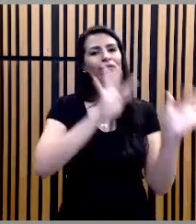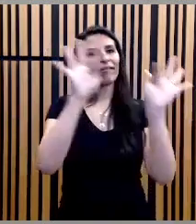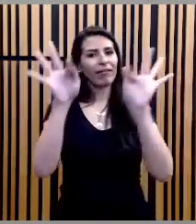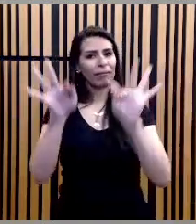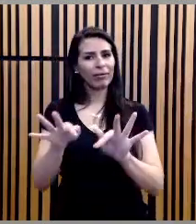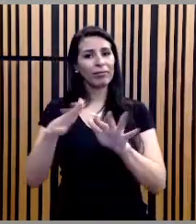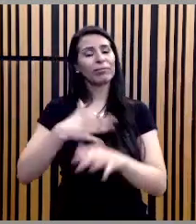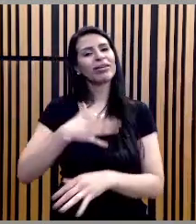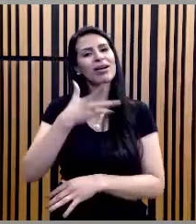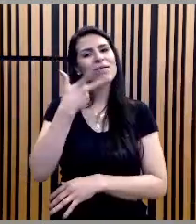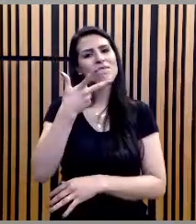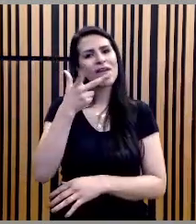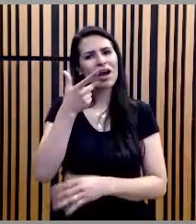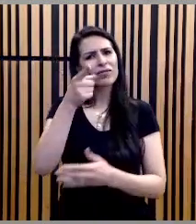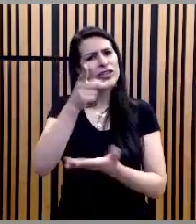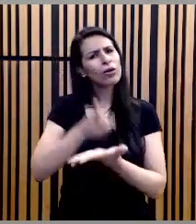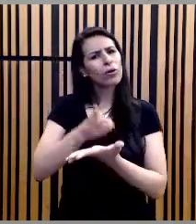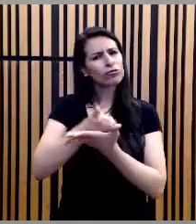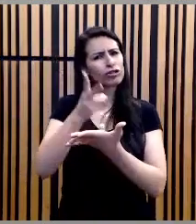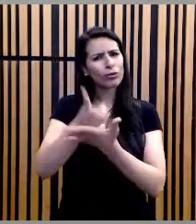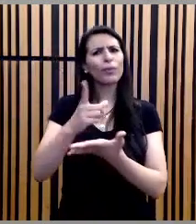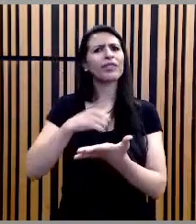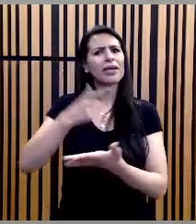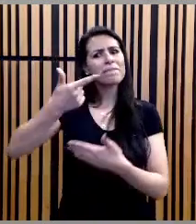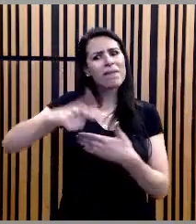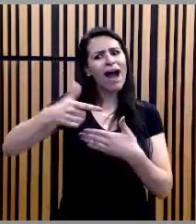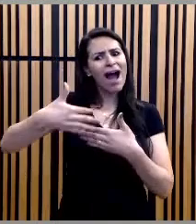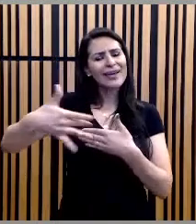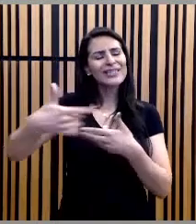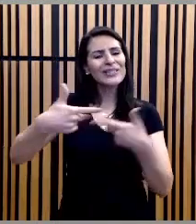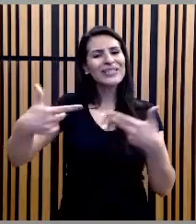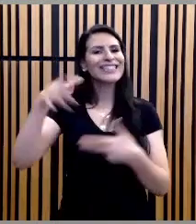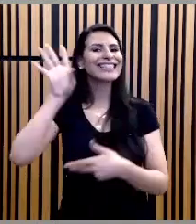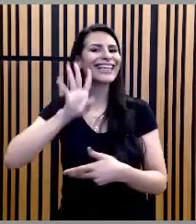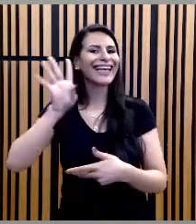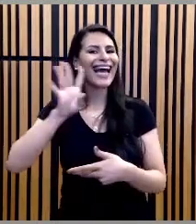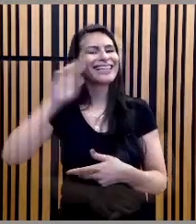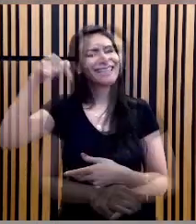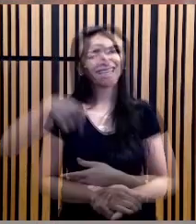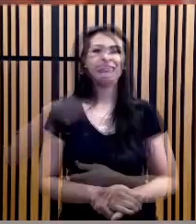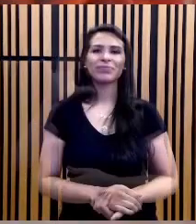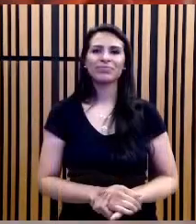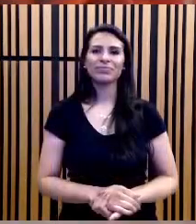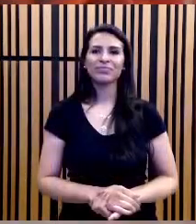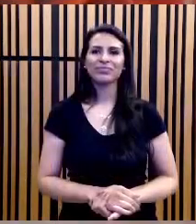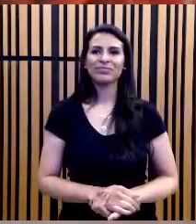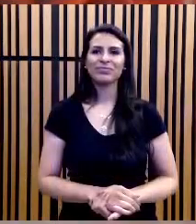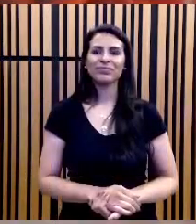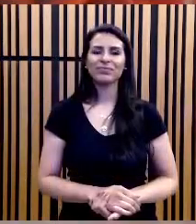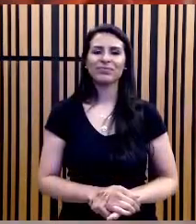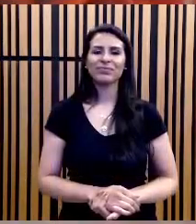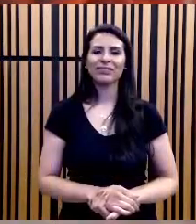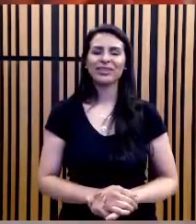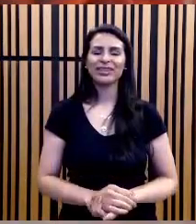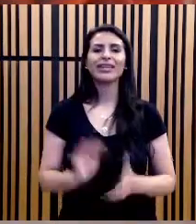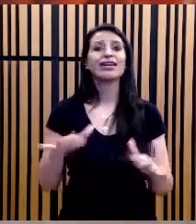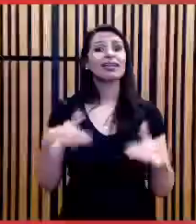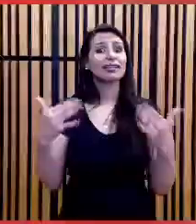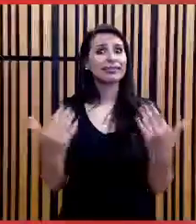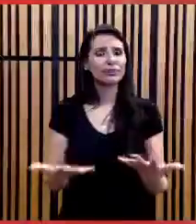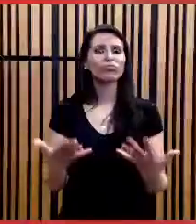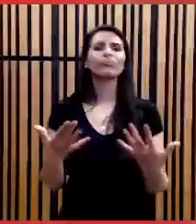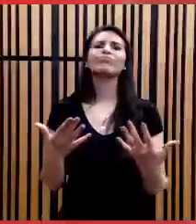pessoal, e fiquem aí conectados, que deve ter muito, muito, muita coisa legal ainda no Conecta. Gente, então é